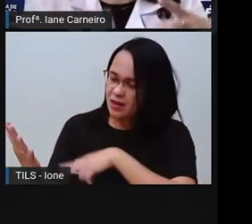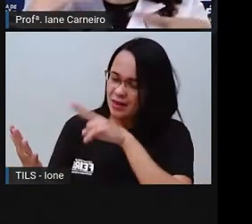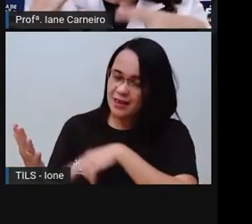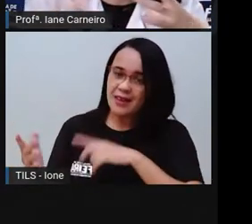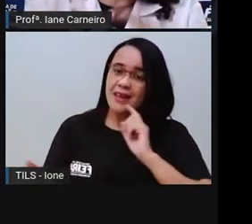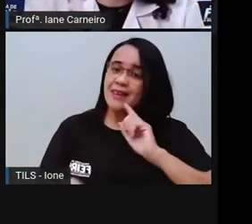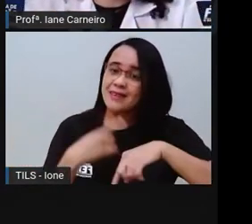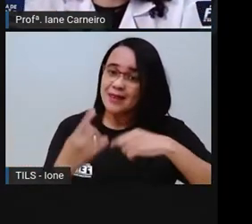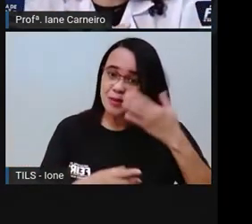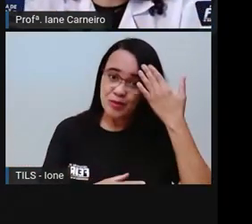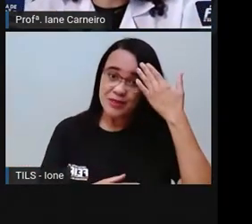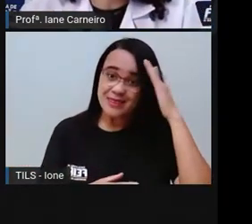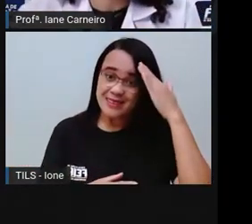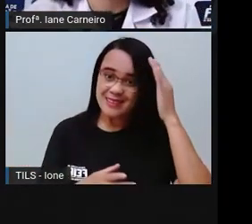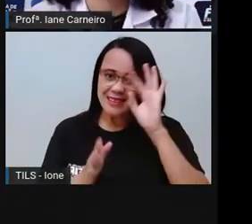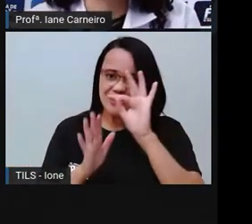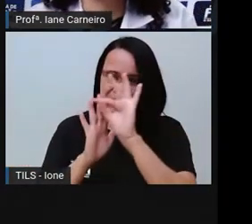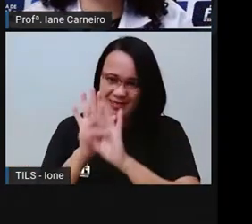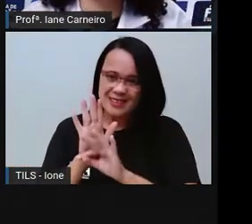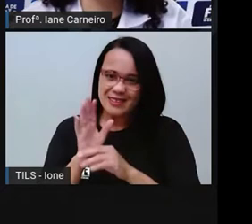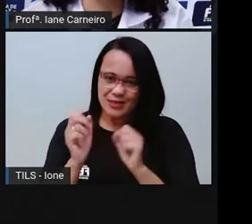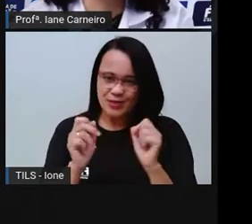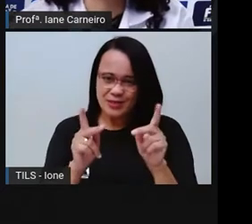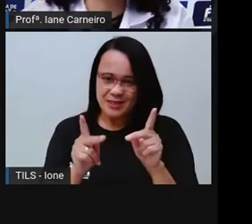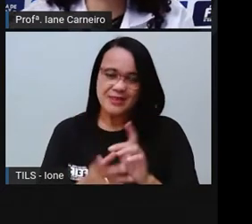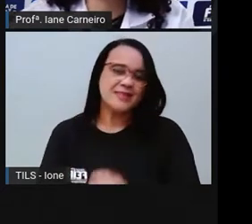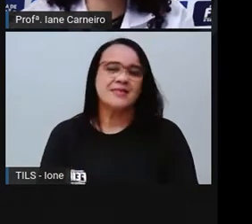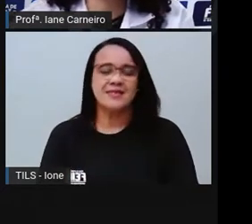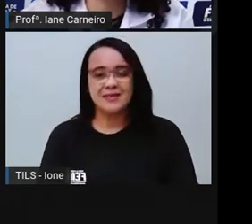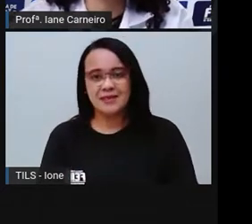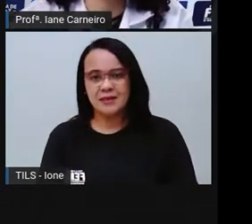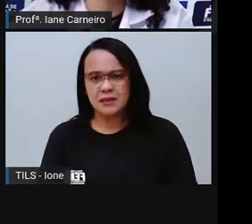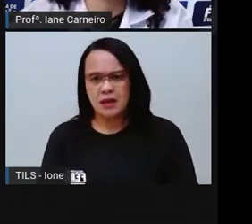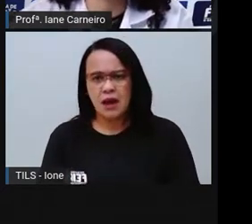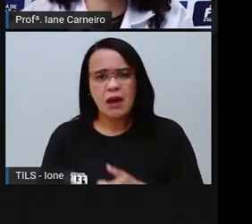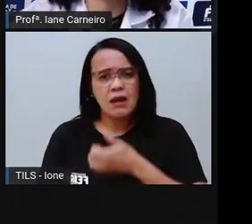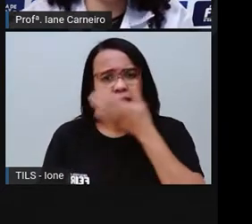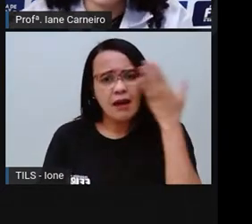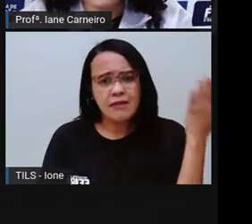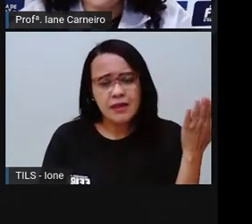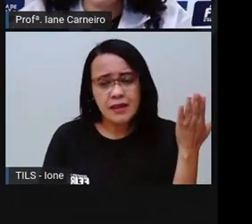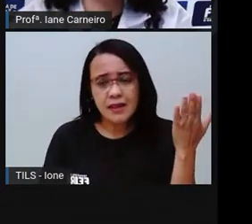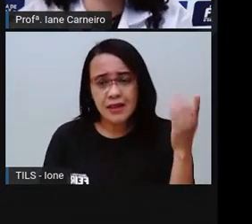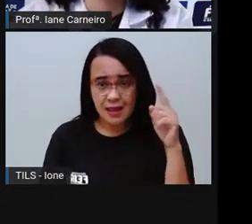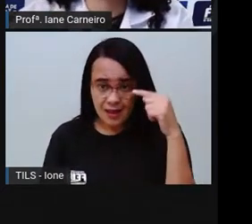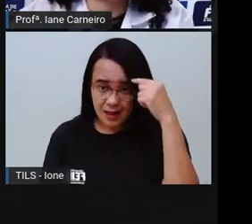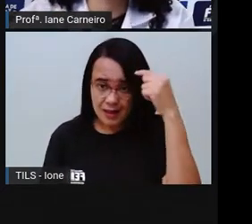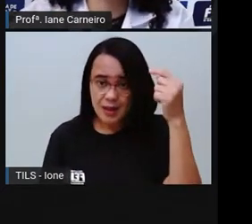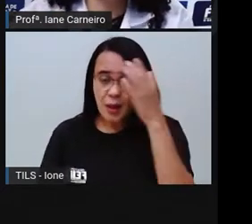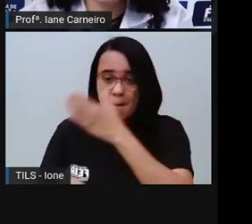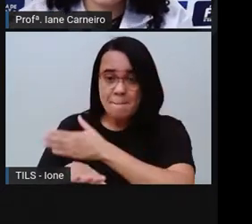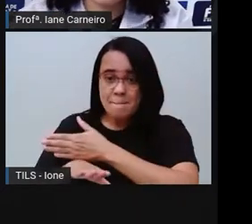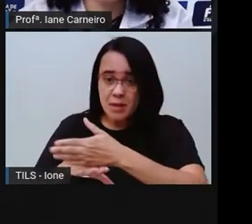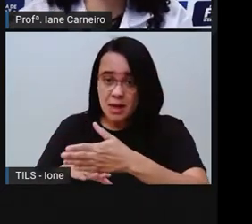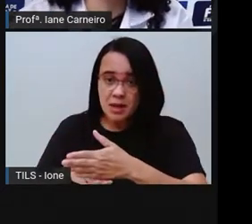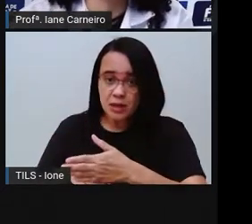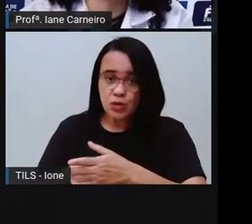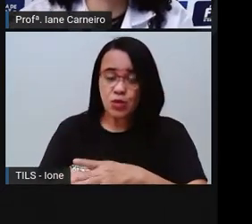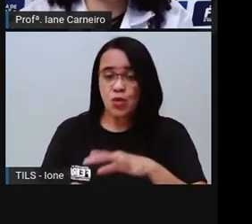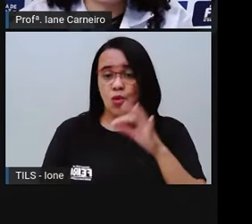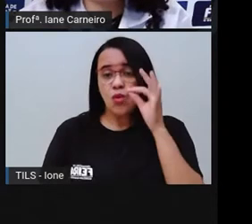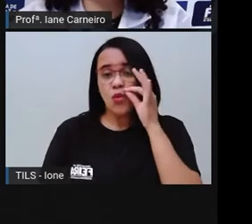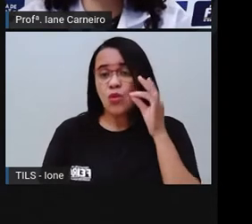depois a gente vai entendeu mas olha só aqui ó Cadê o toucinho que estava aqui o gato comeu